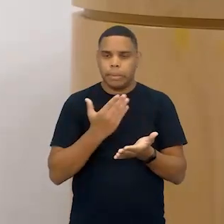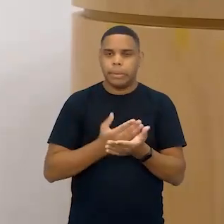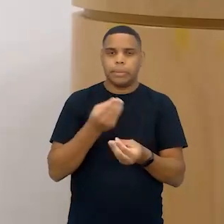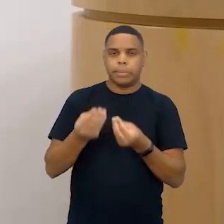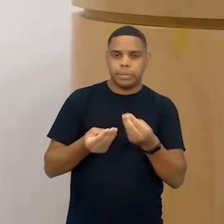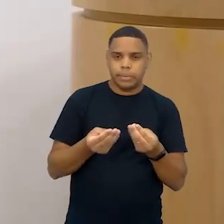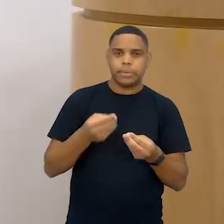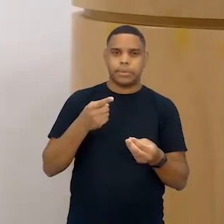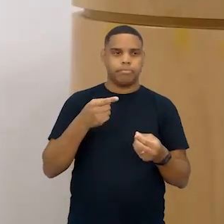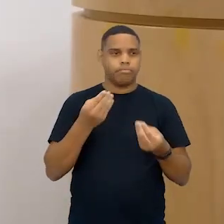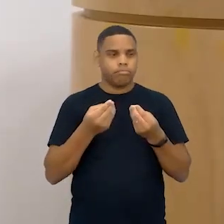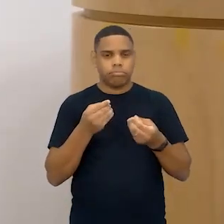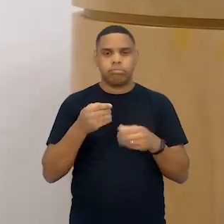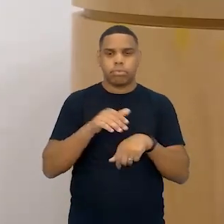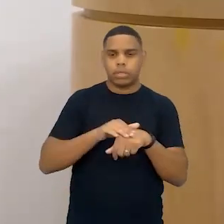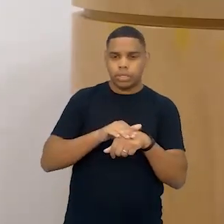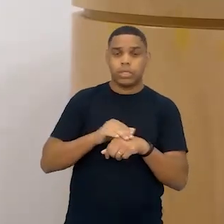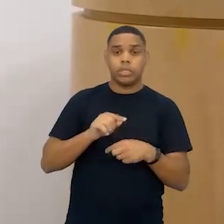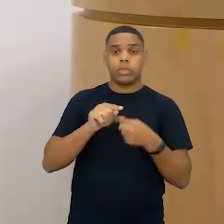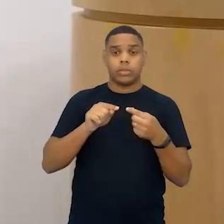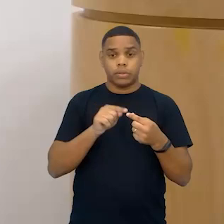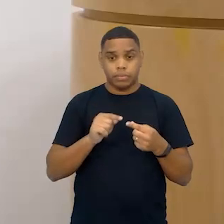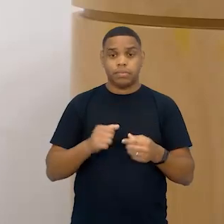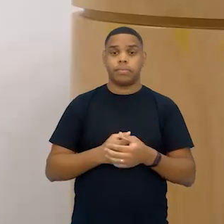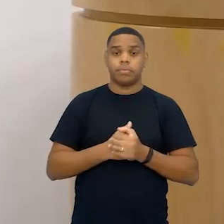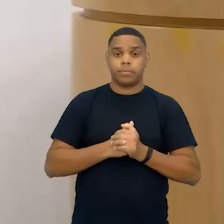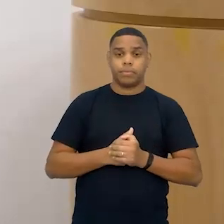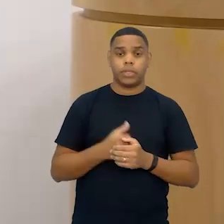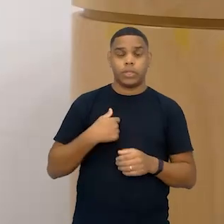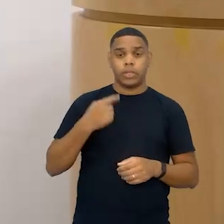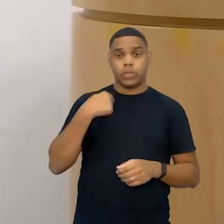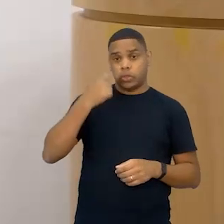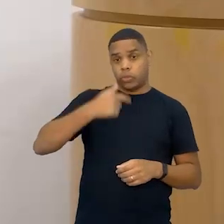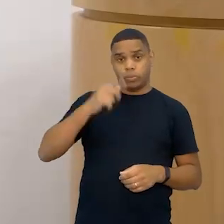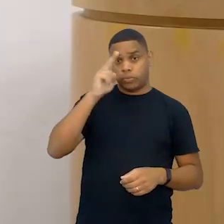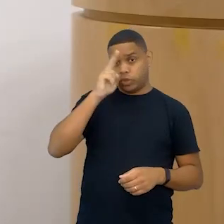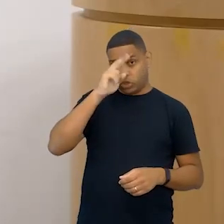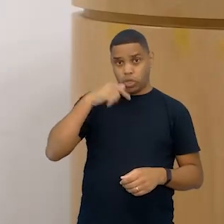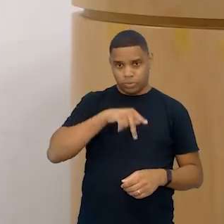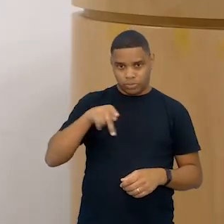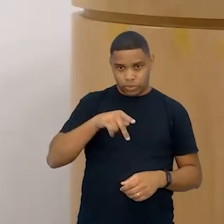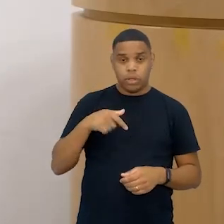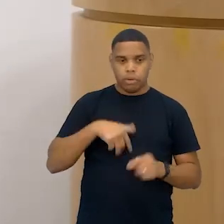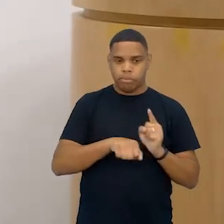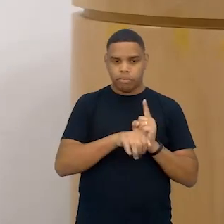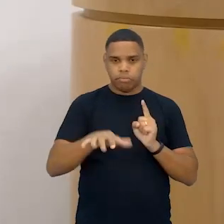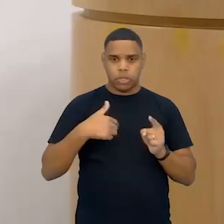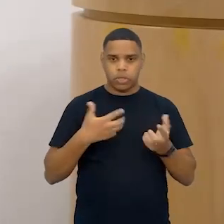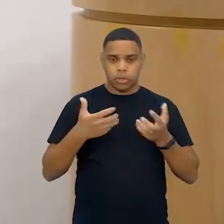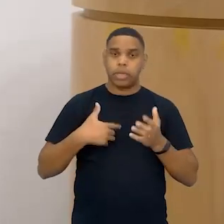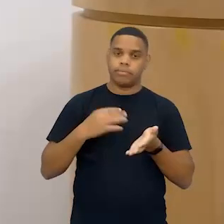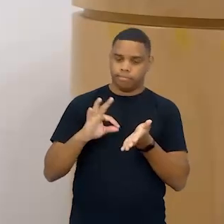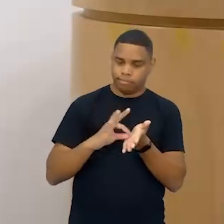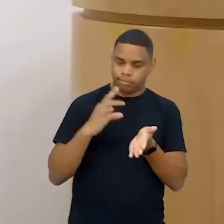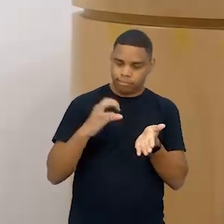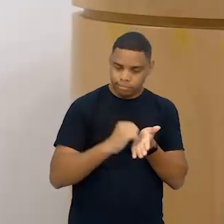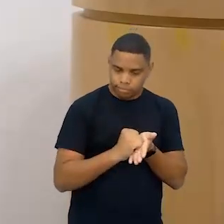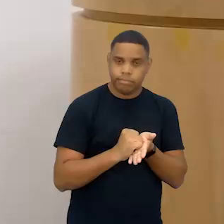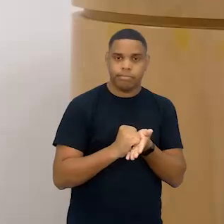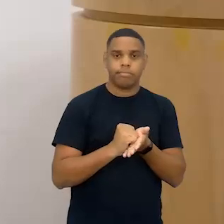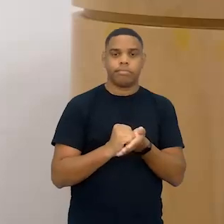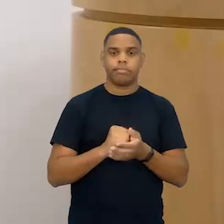fazer as discussões com os seus pares, então eu sou professora de História, eu quero ser professora multiplicadora. Eu me inscrevo no